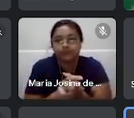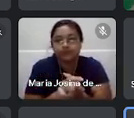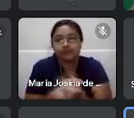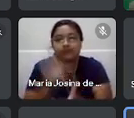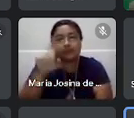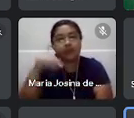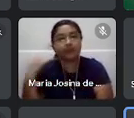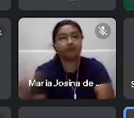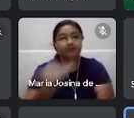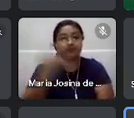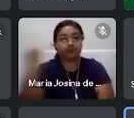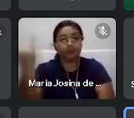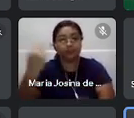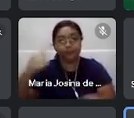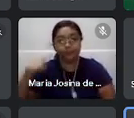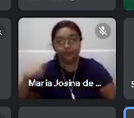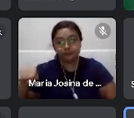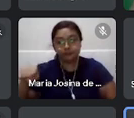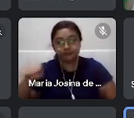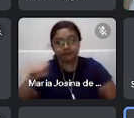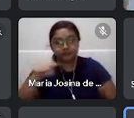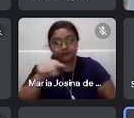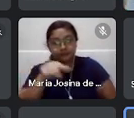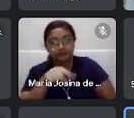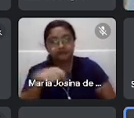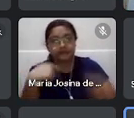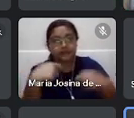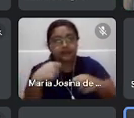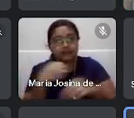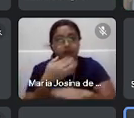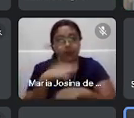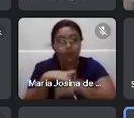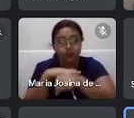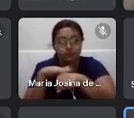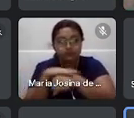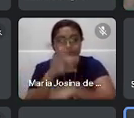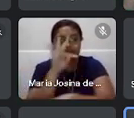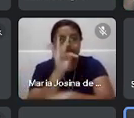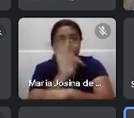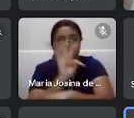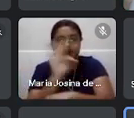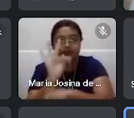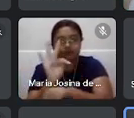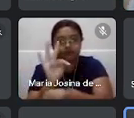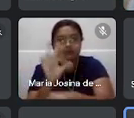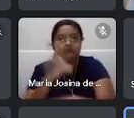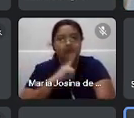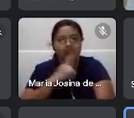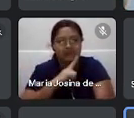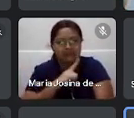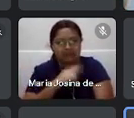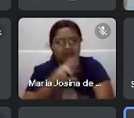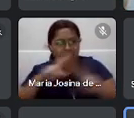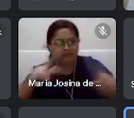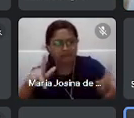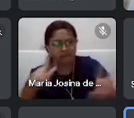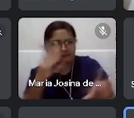que vocês entrem em contato com os tutores. Houve diferença muito grande nas notas?